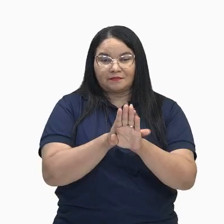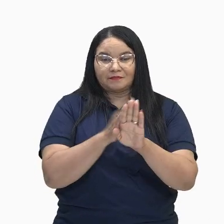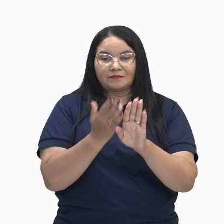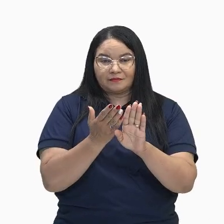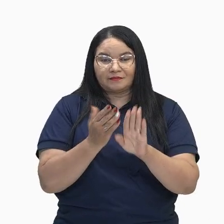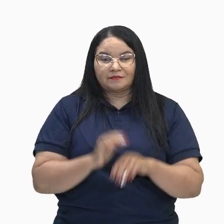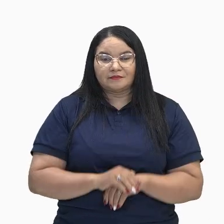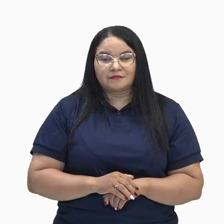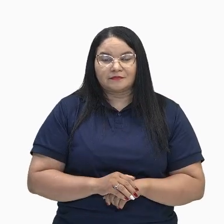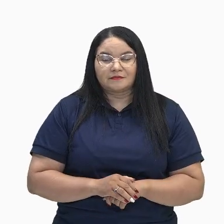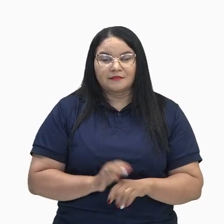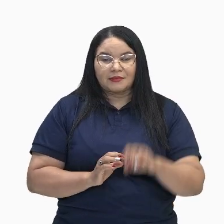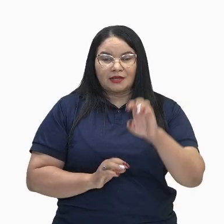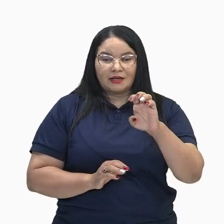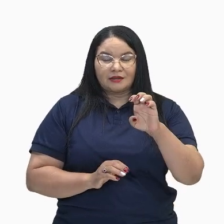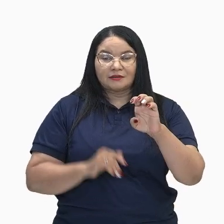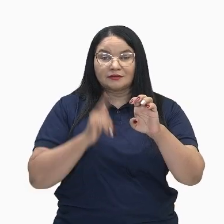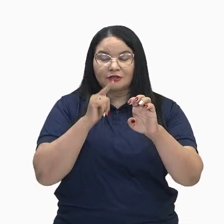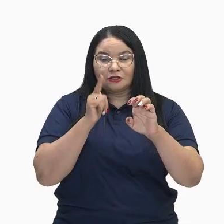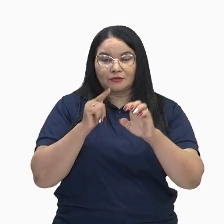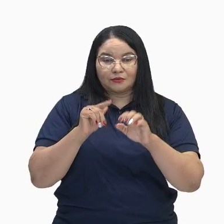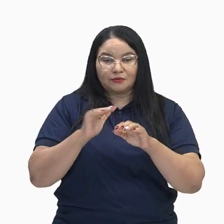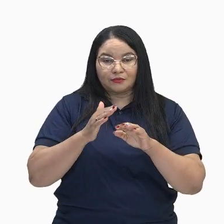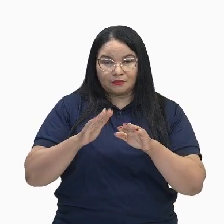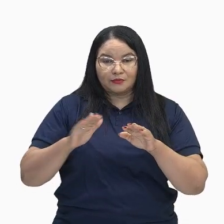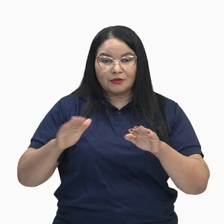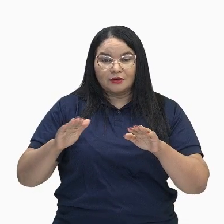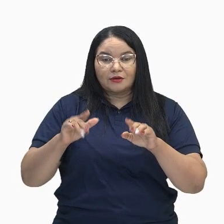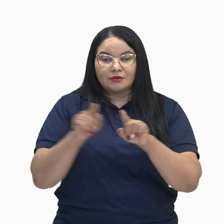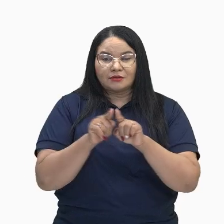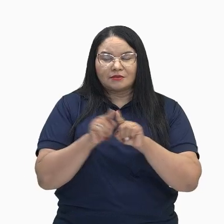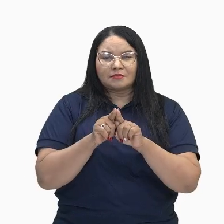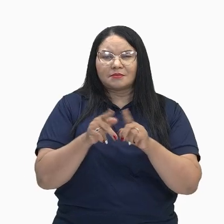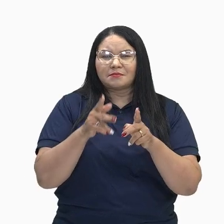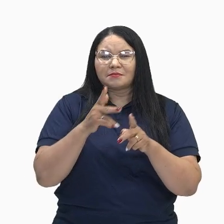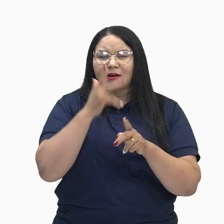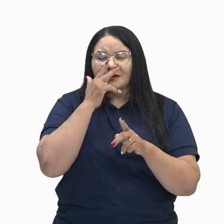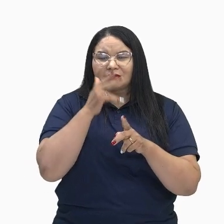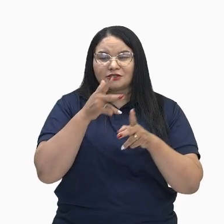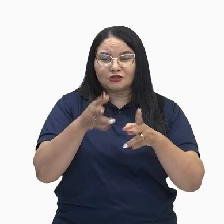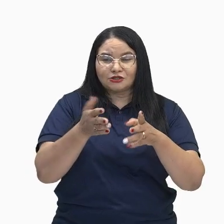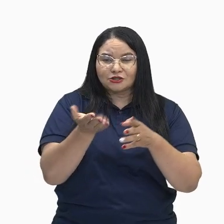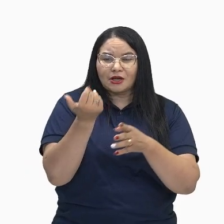Na letra E, o rio parecia chamar os pescadores. Aqui a gente tem uma